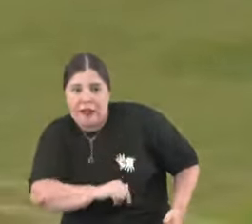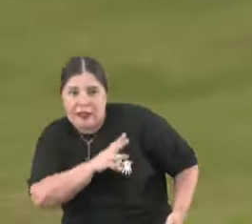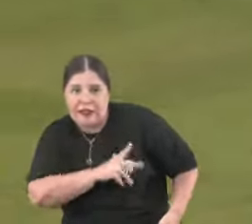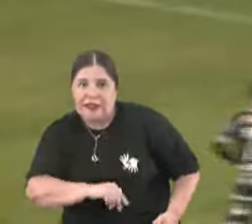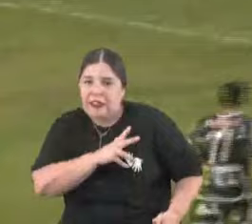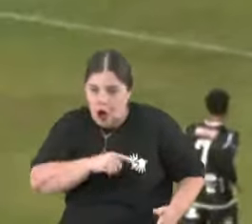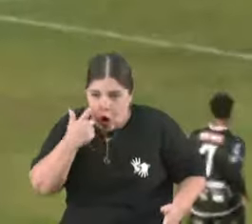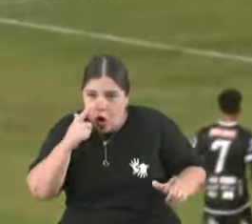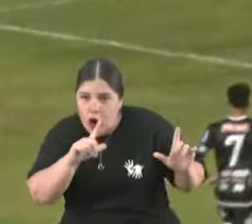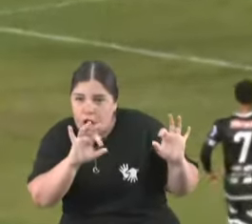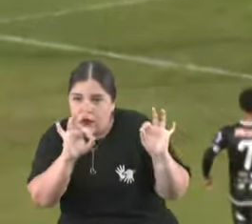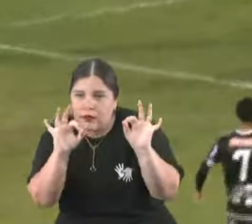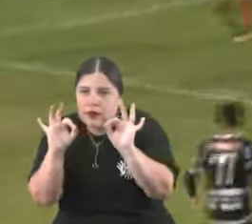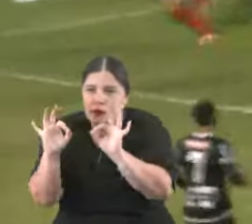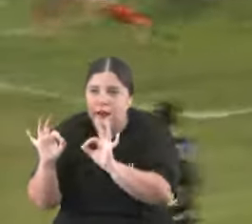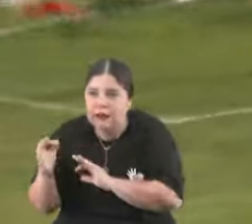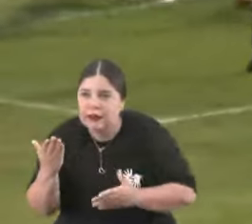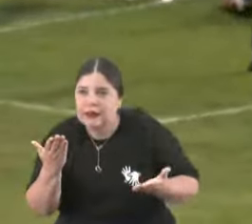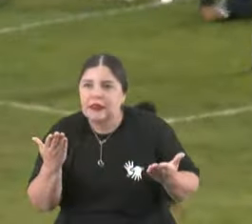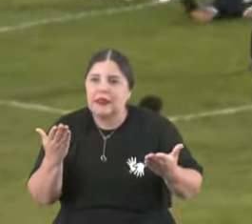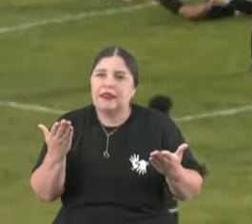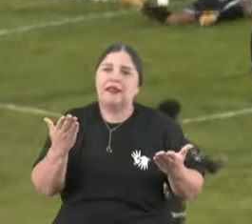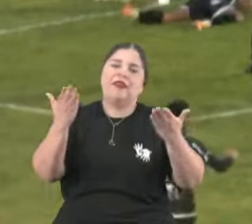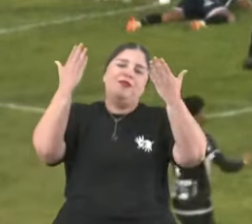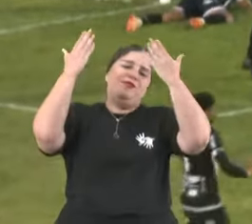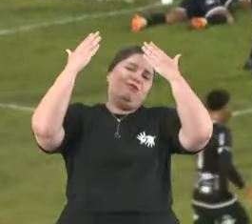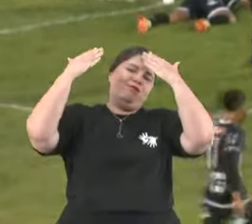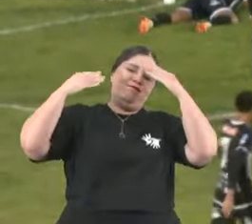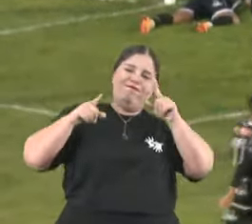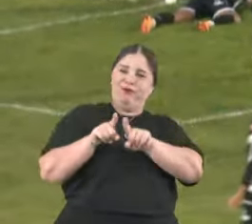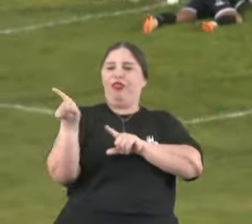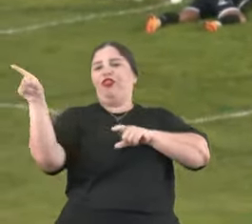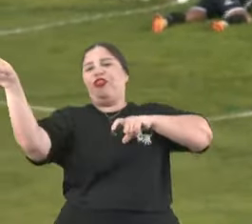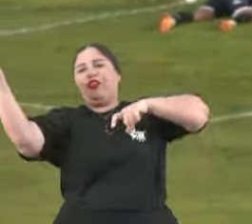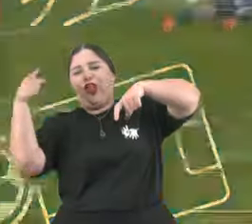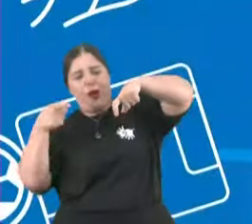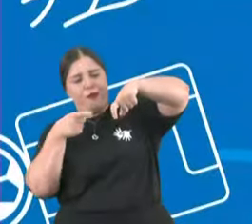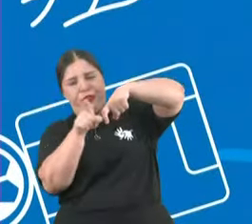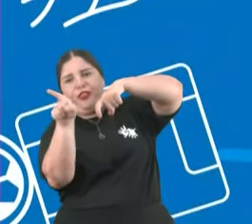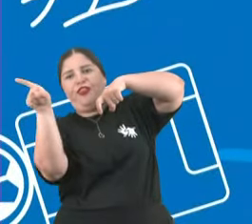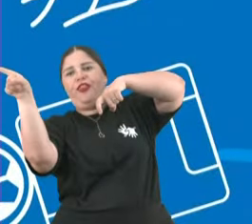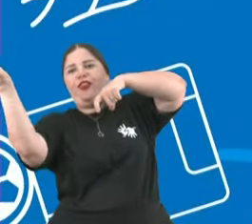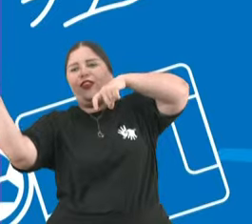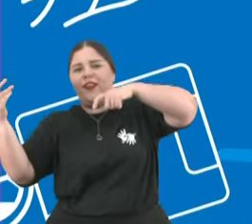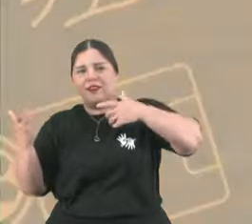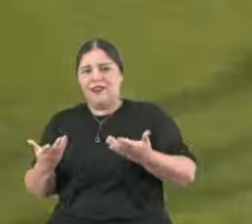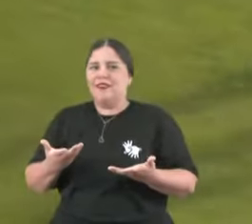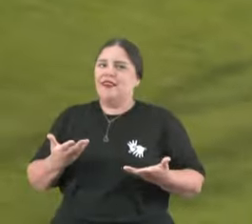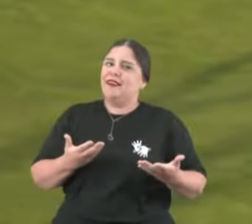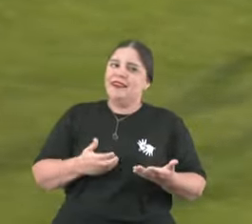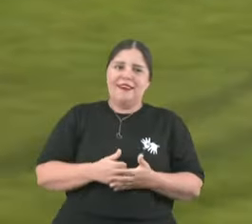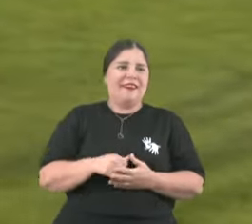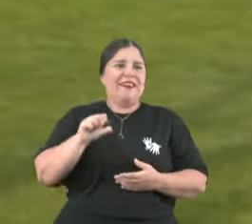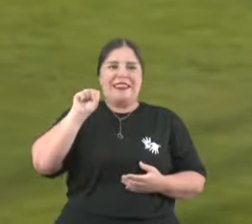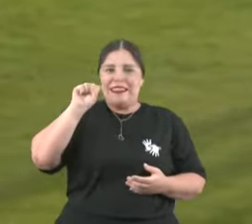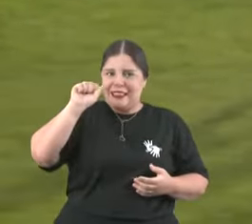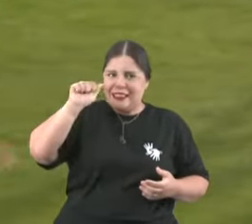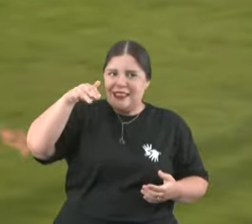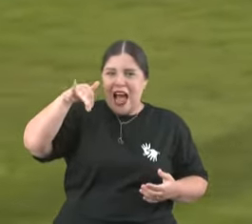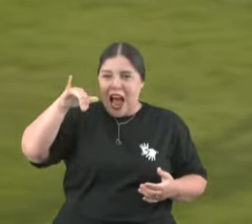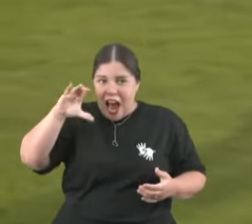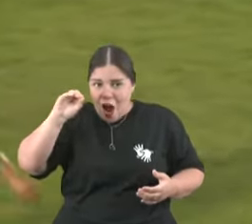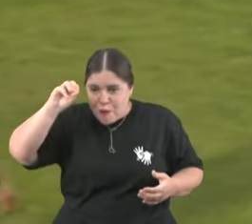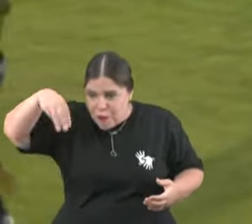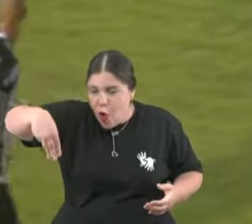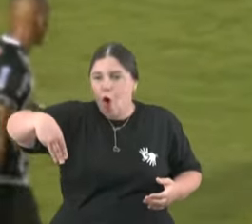O GG cruza, primeiro tenta o alemão e o Anselmo se lamenta porque era ele a barra,